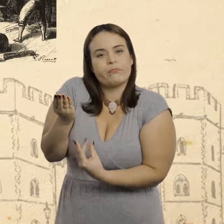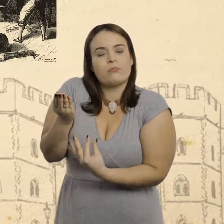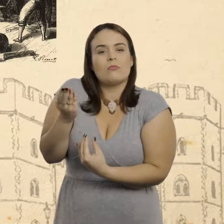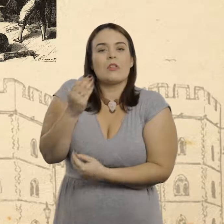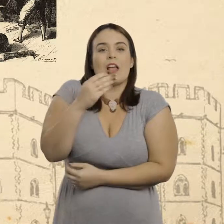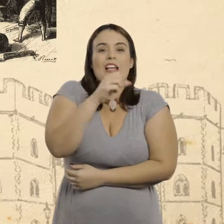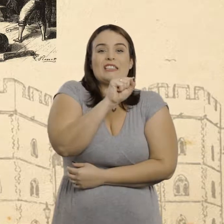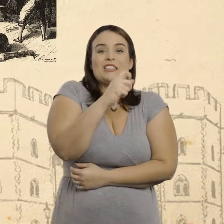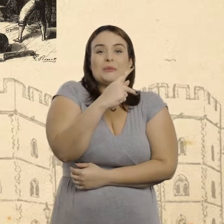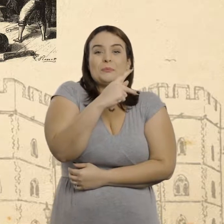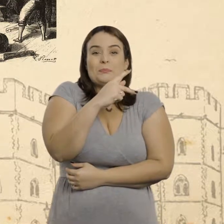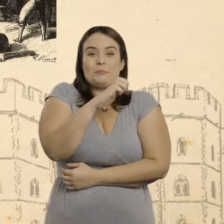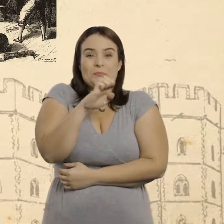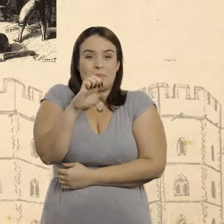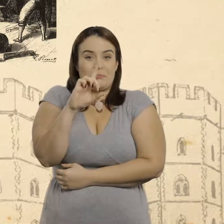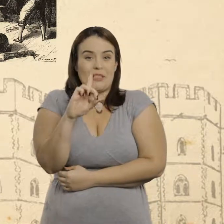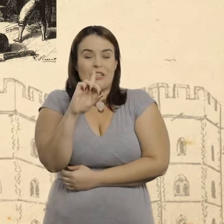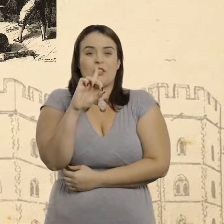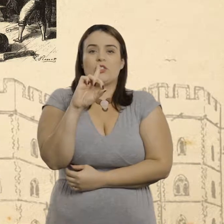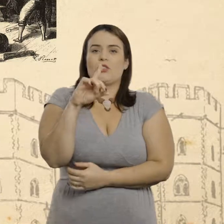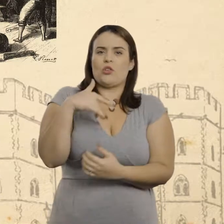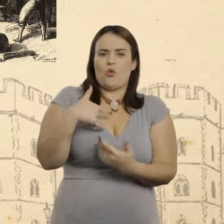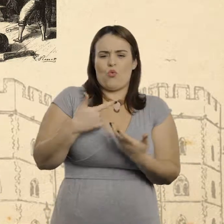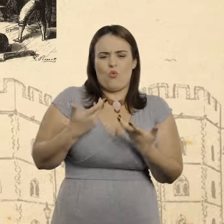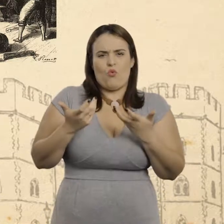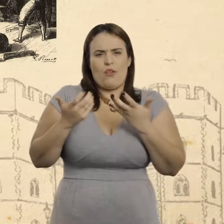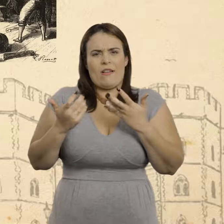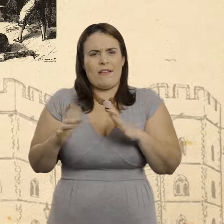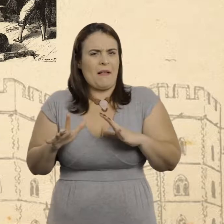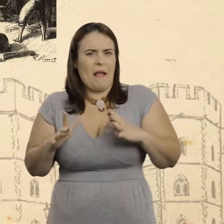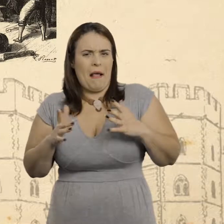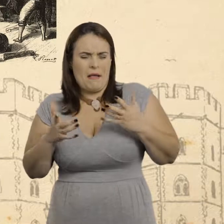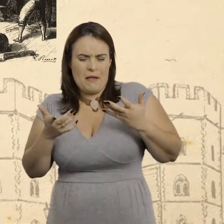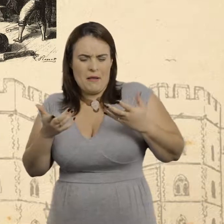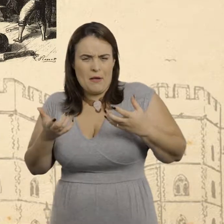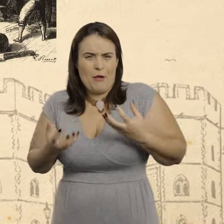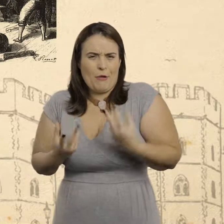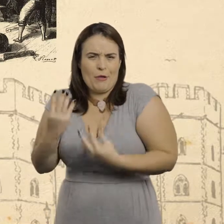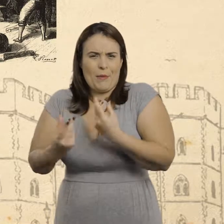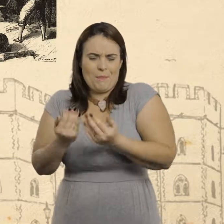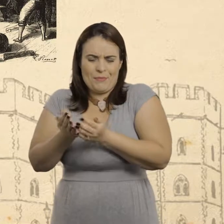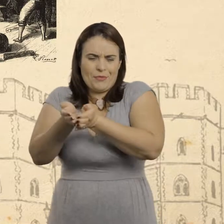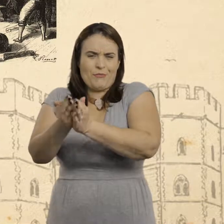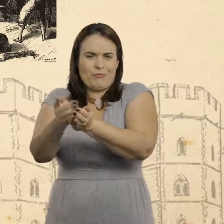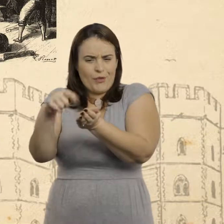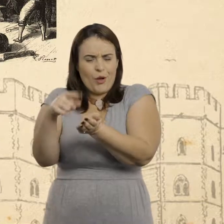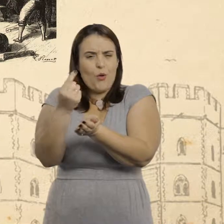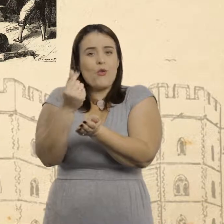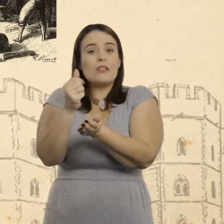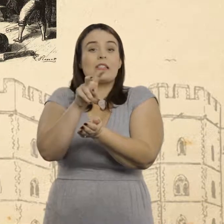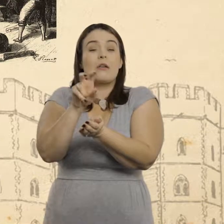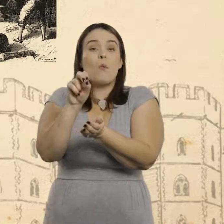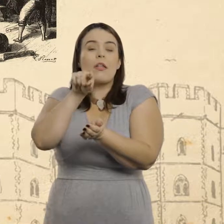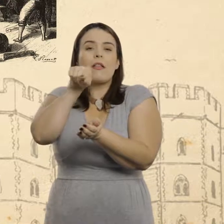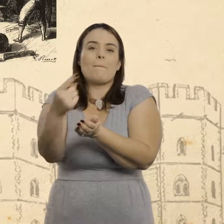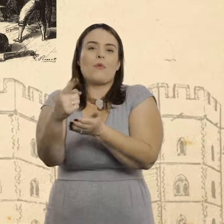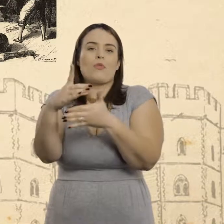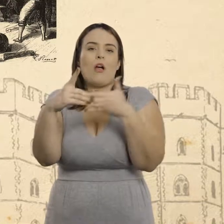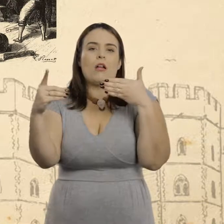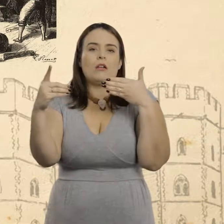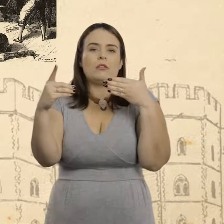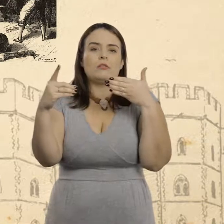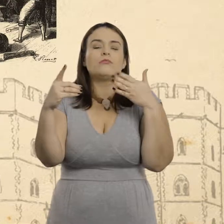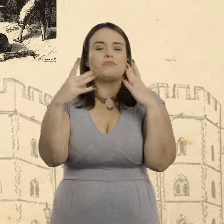andar. O comandante Speed disse que não queria queimar o navio porque ele custava $50.000. O